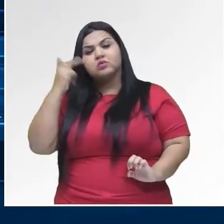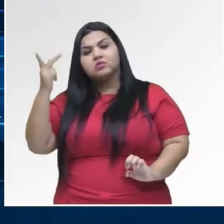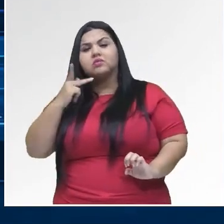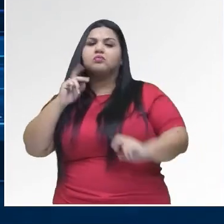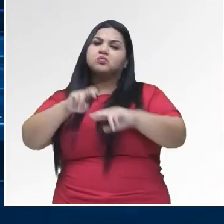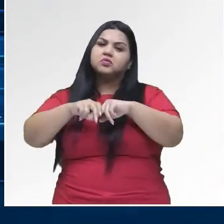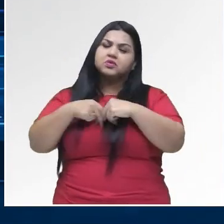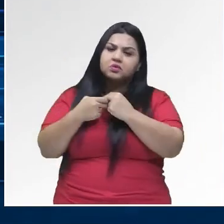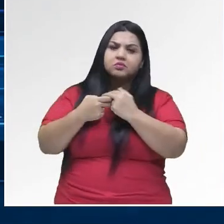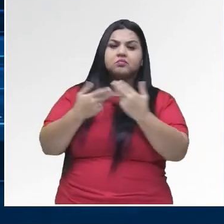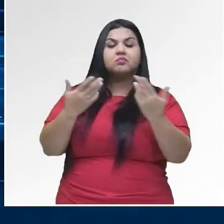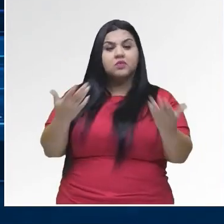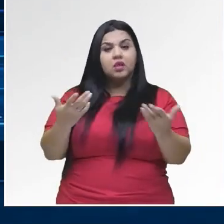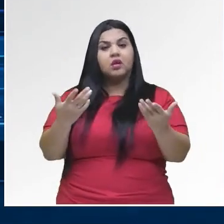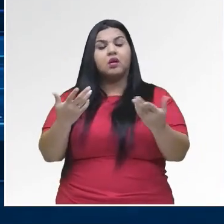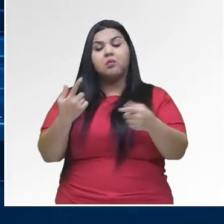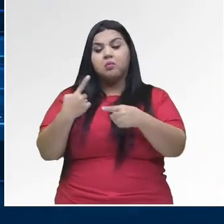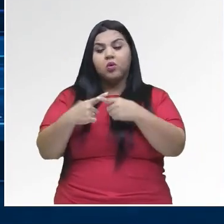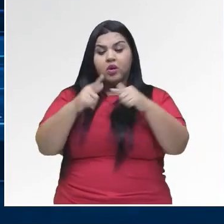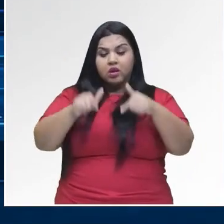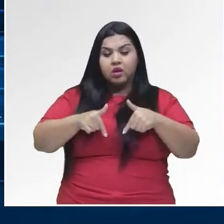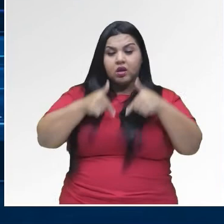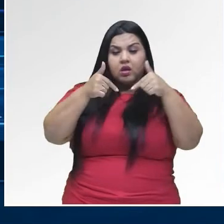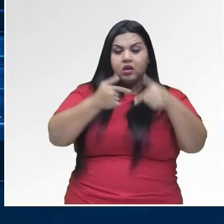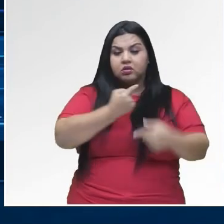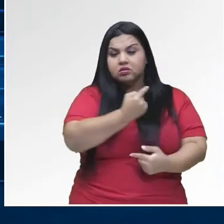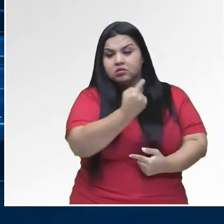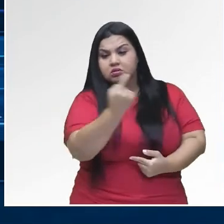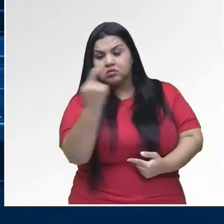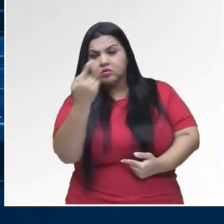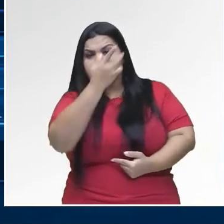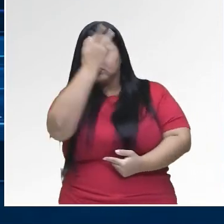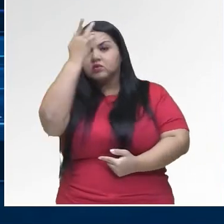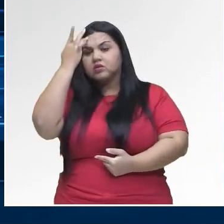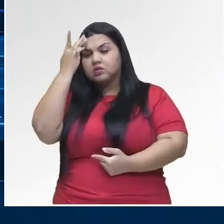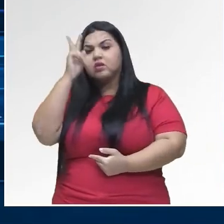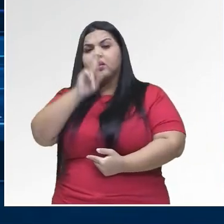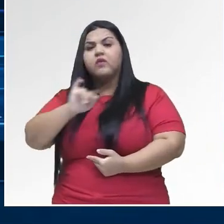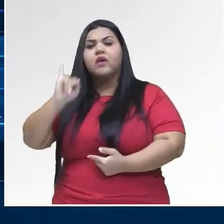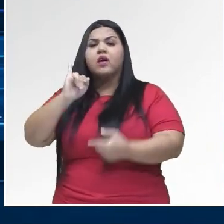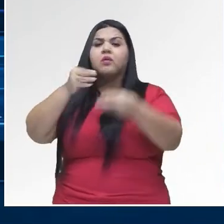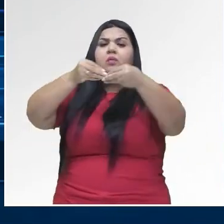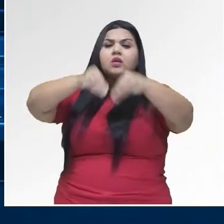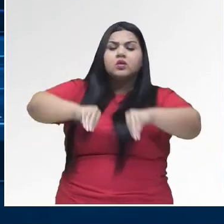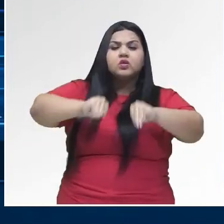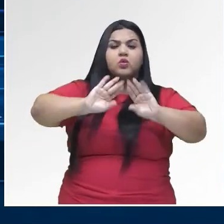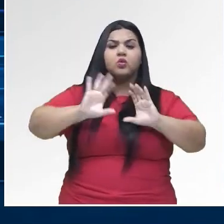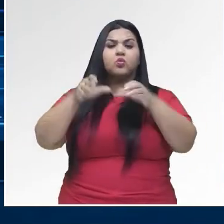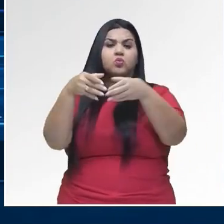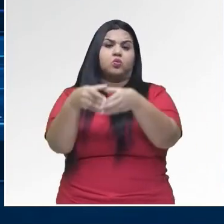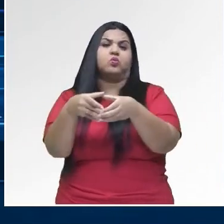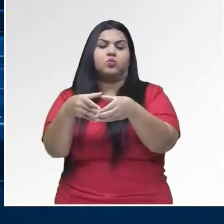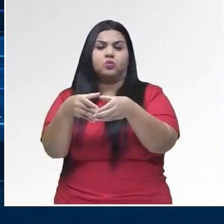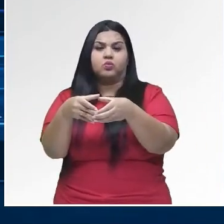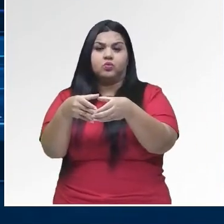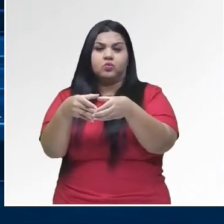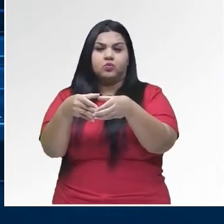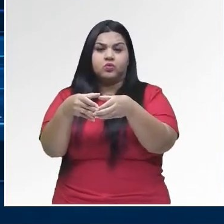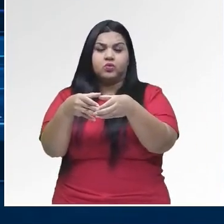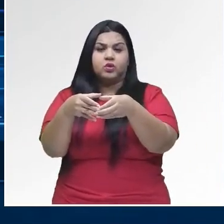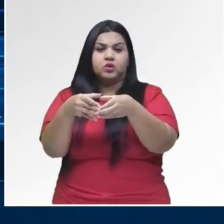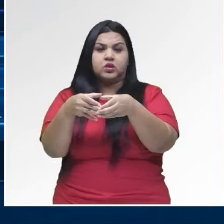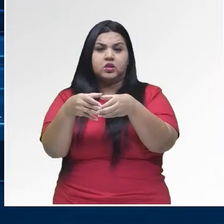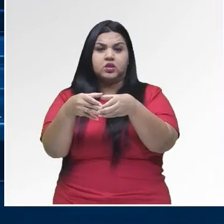né? Porque a ação individual desses homens, ela vai prejudicar o quê? O coletivo. Quando se